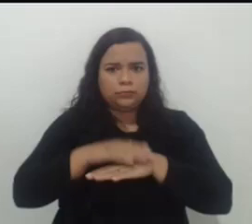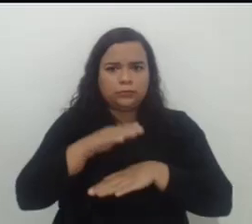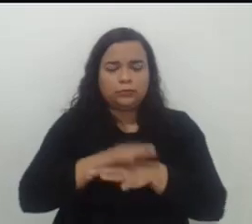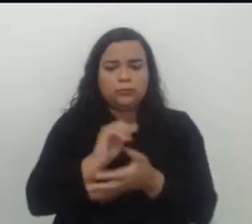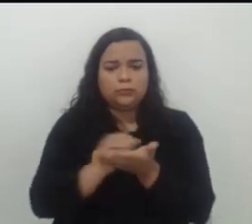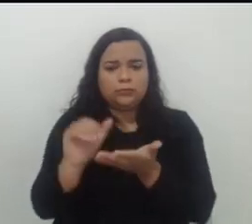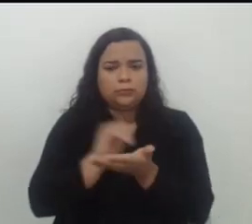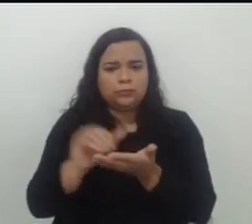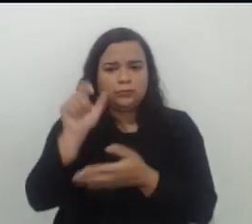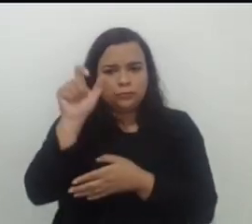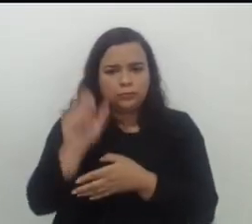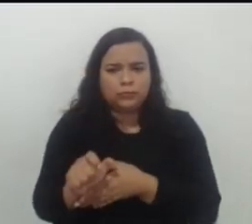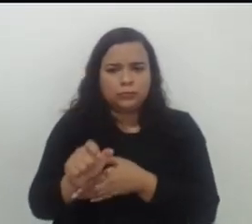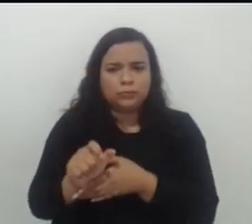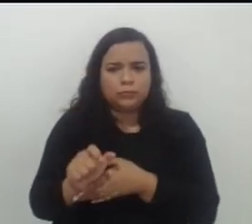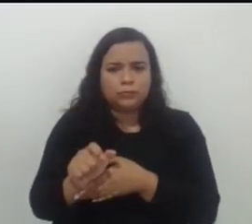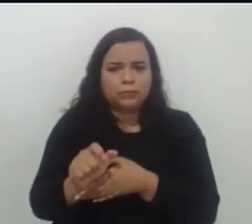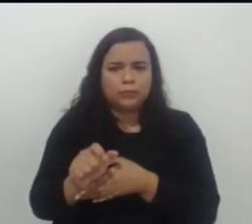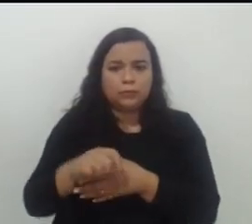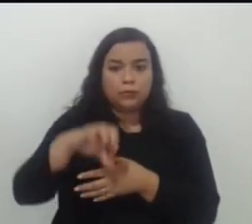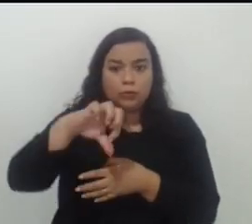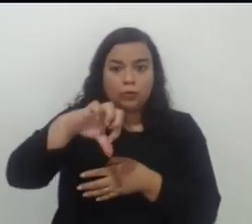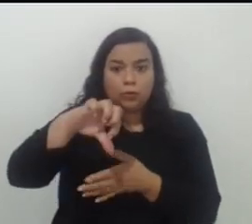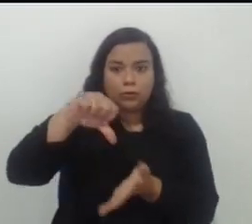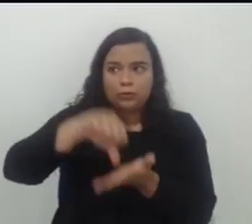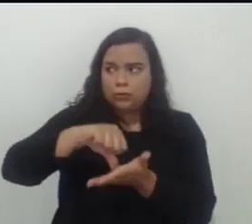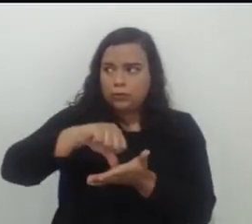Secretaria da Dona Nona Vara em